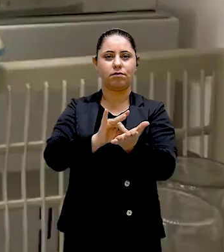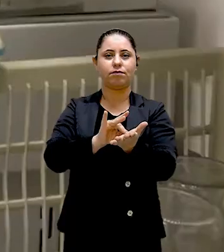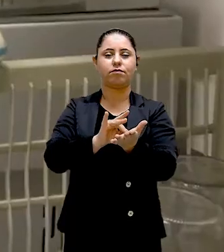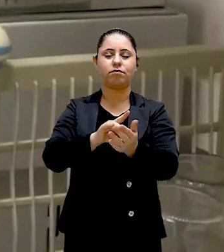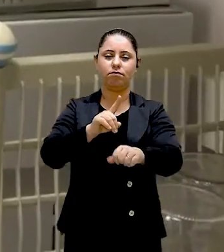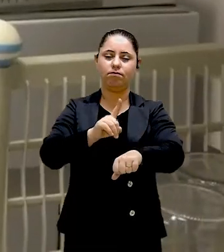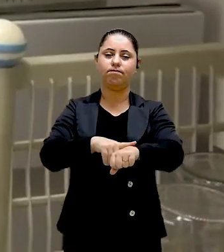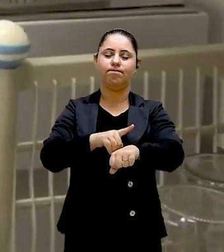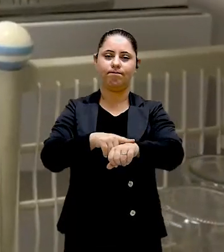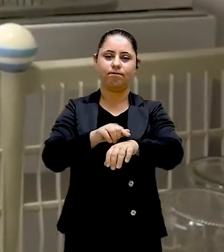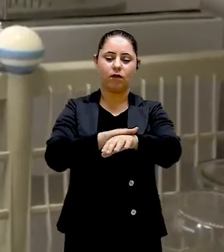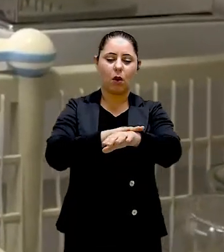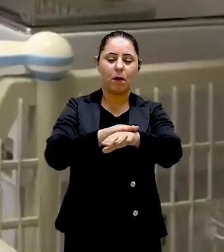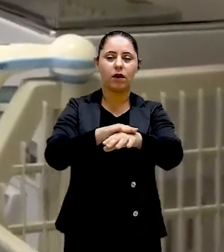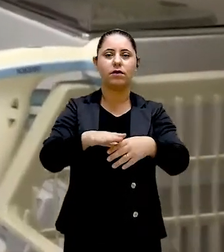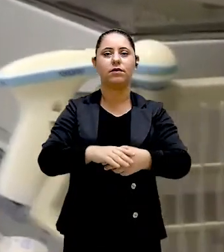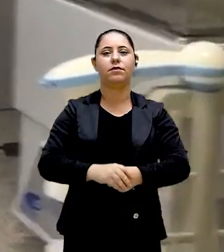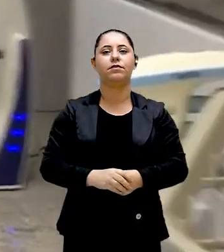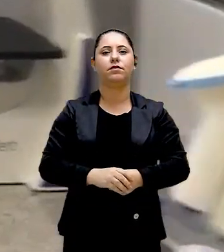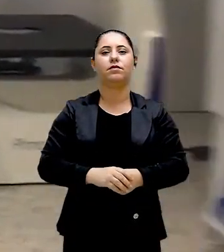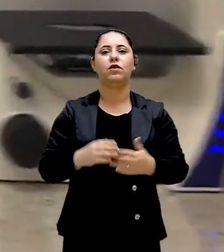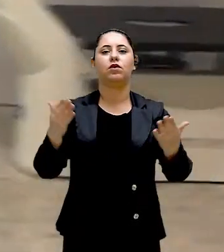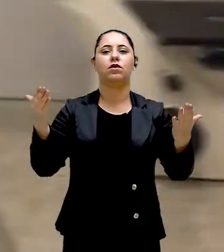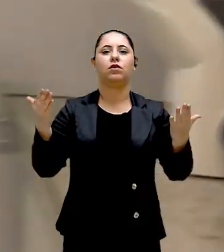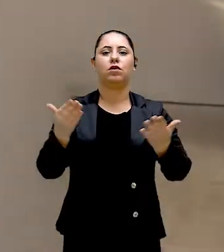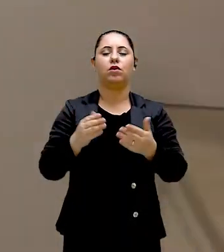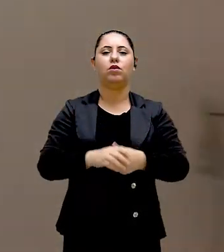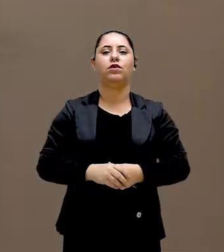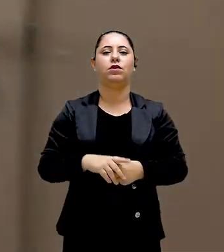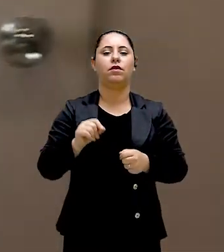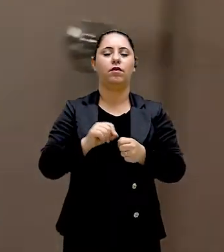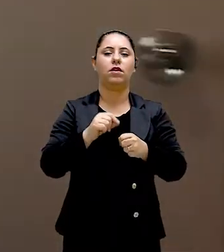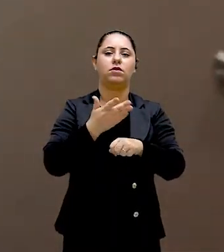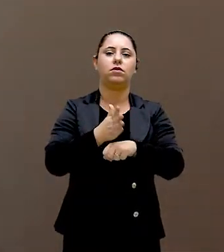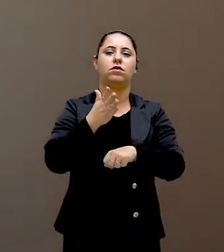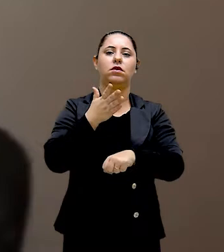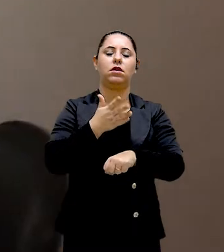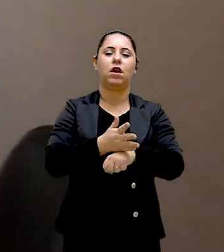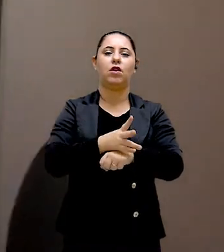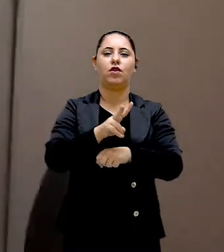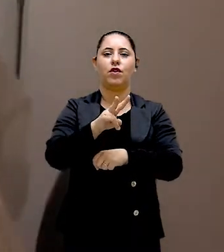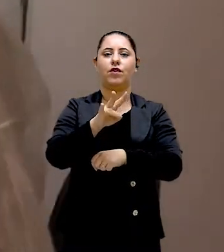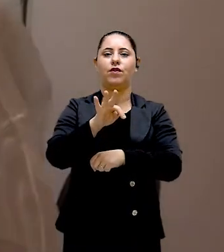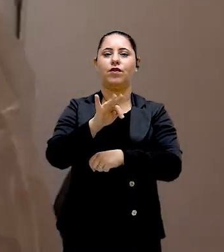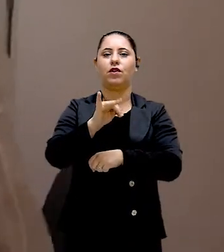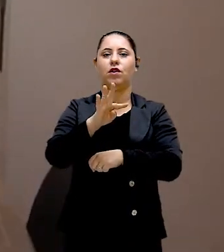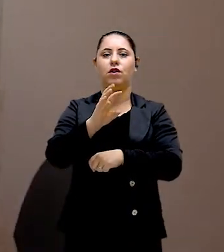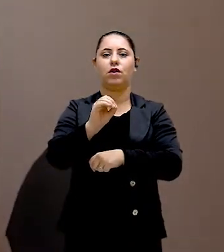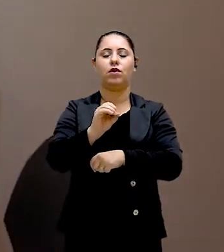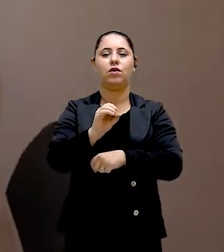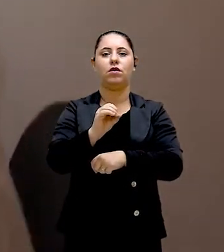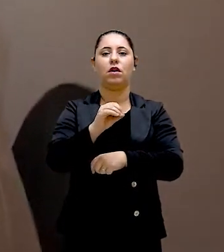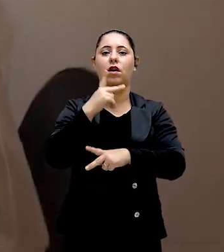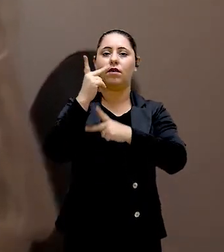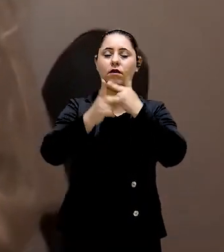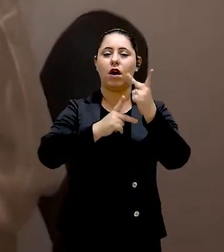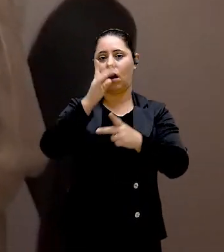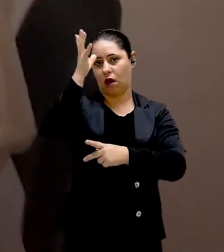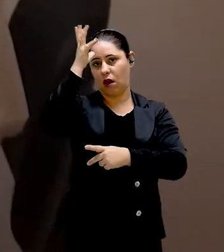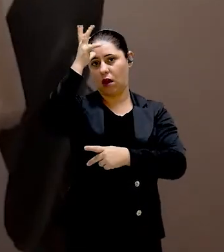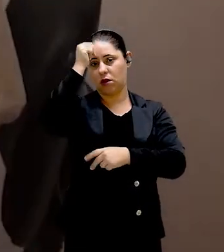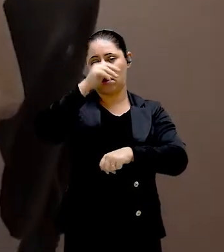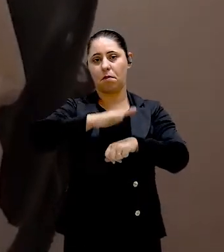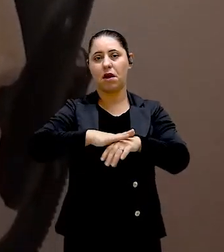tecido. Hoje em dia, ela faz os testes com o método in vitro e diz que consegue resultados até mais